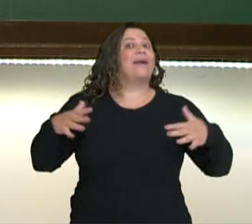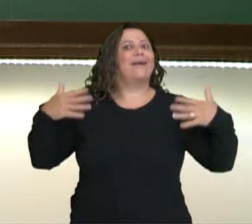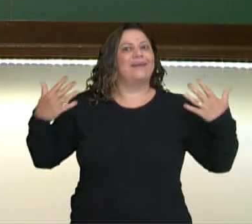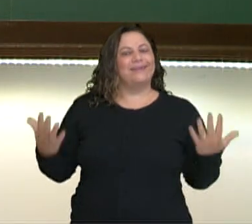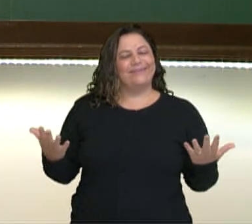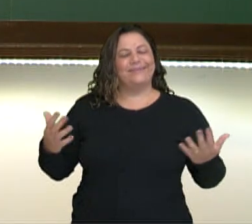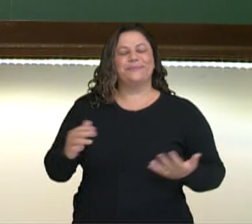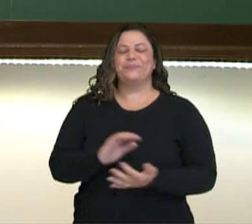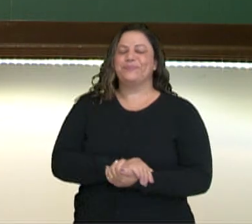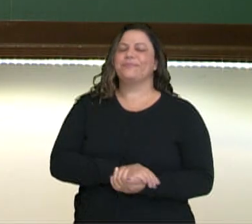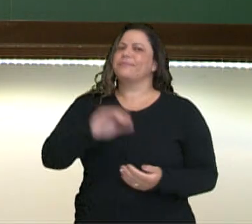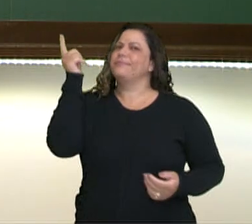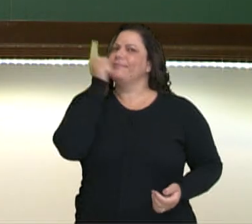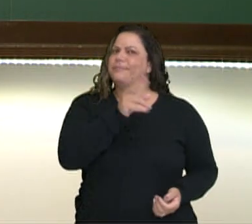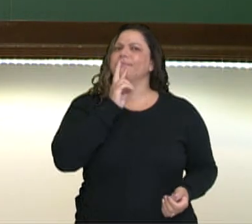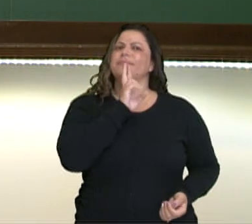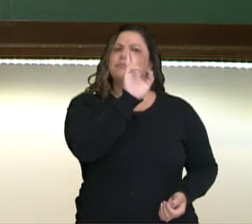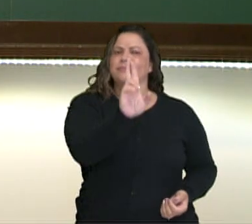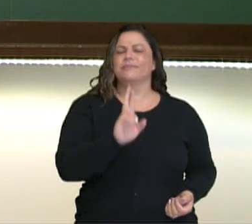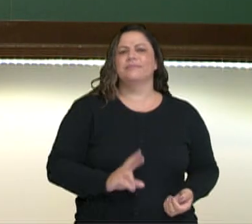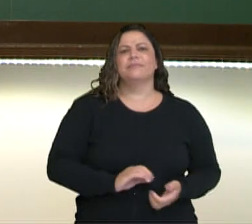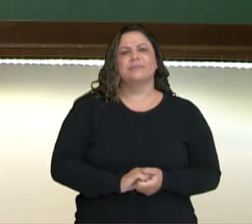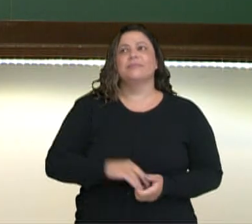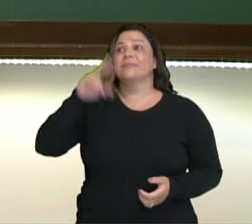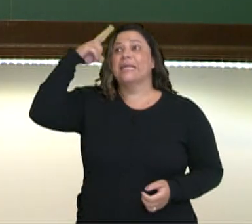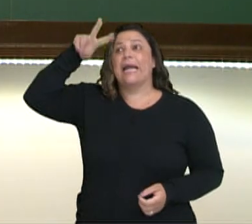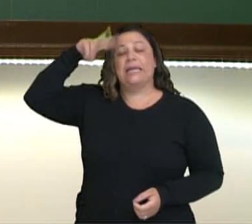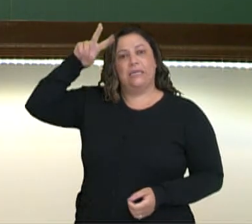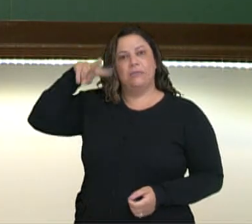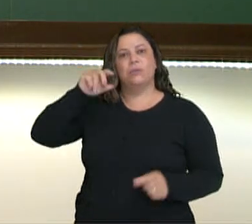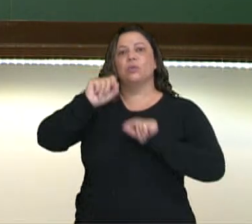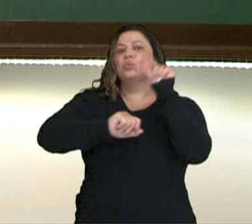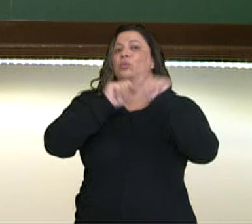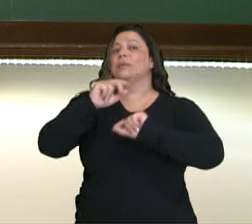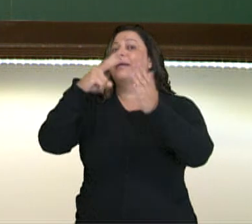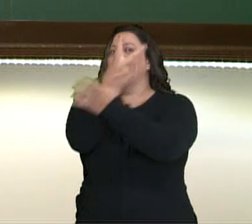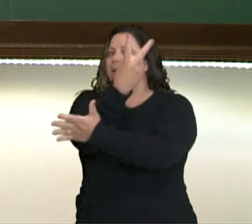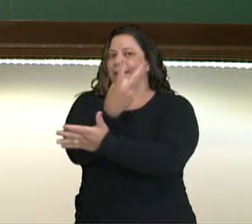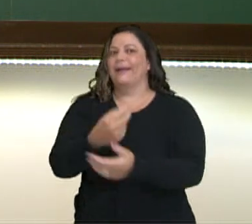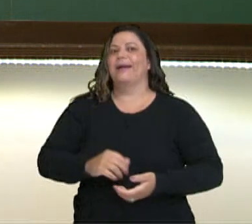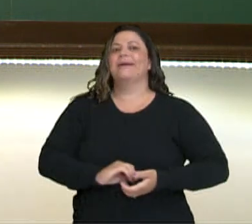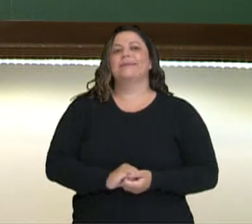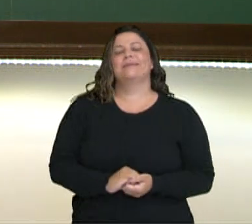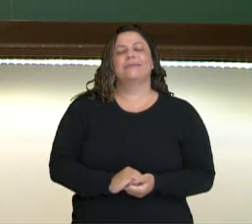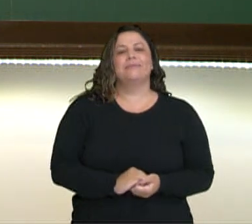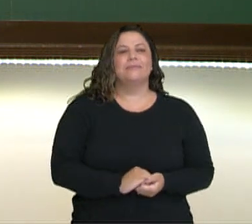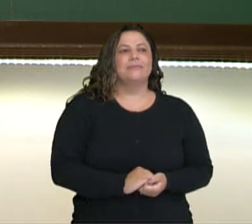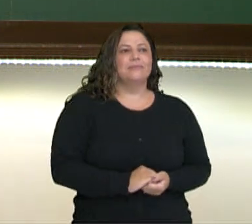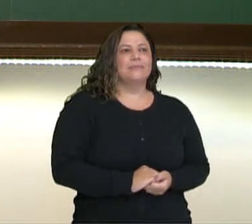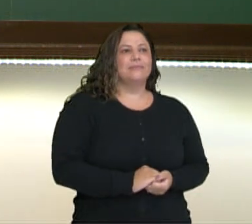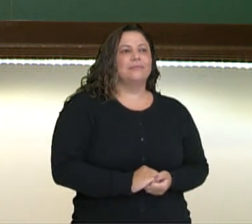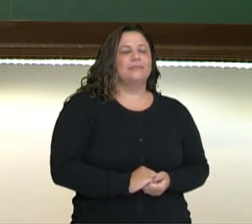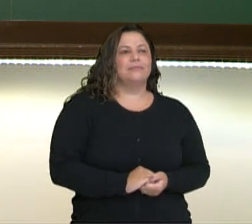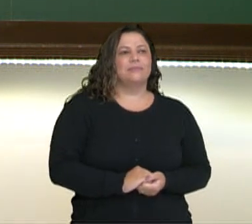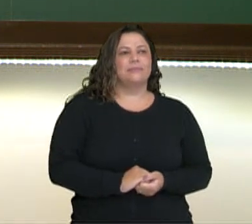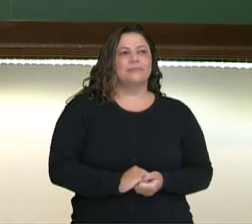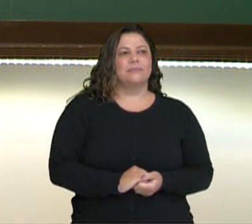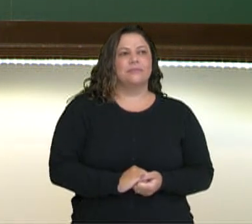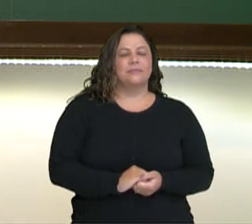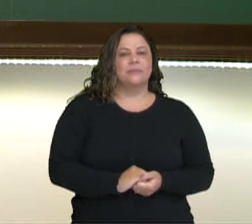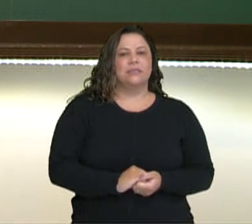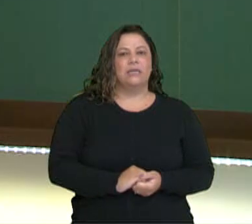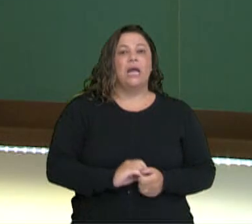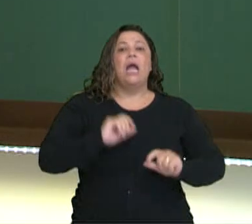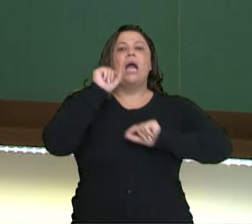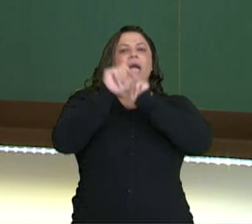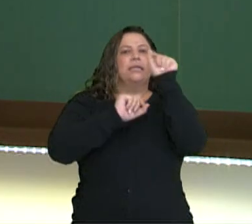aí, pessoal? Conseguiram responder? Lembrando que é incorreta. Vamos lá? Com relação ao futebol de